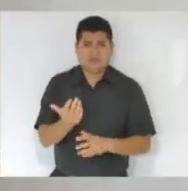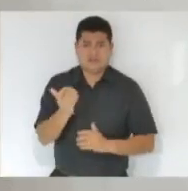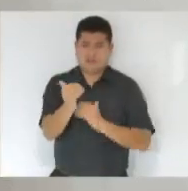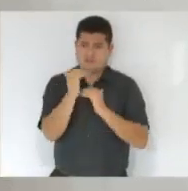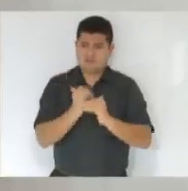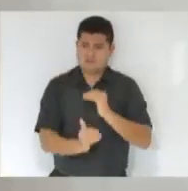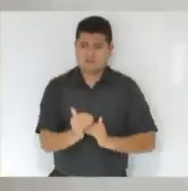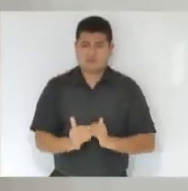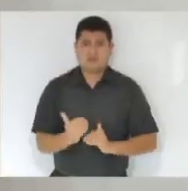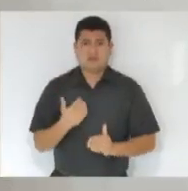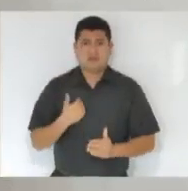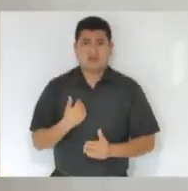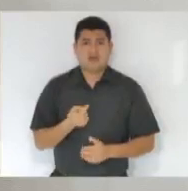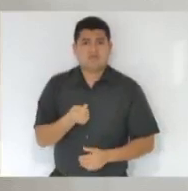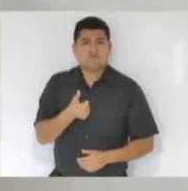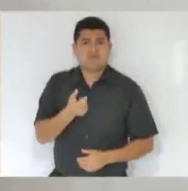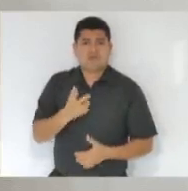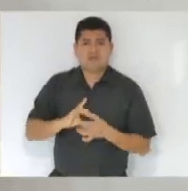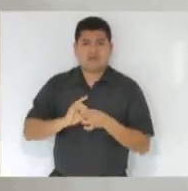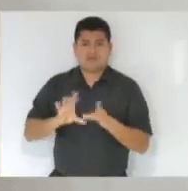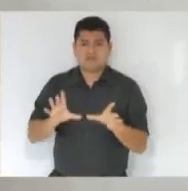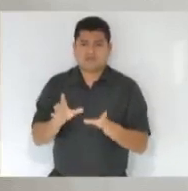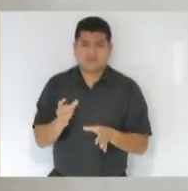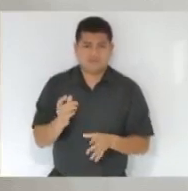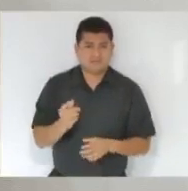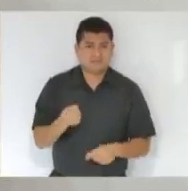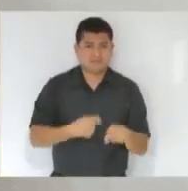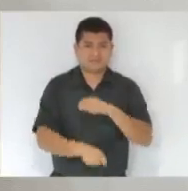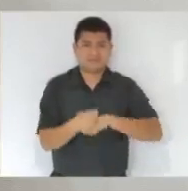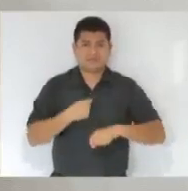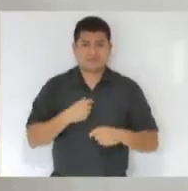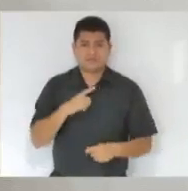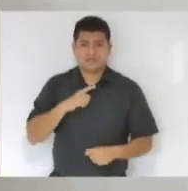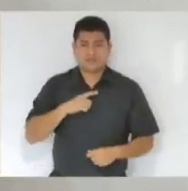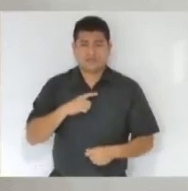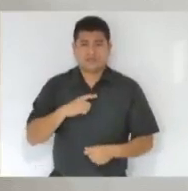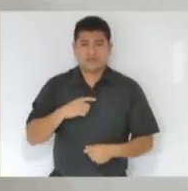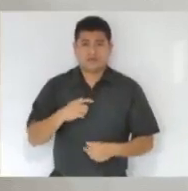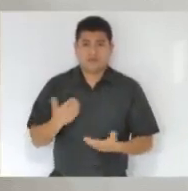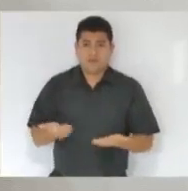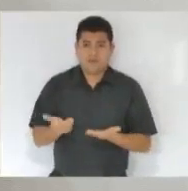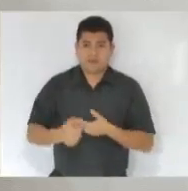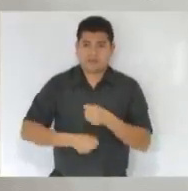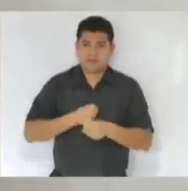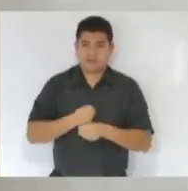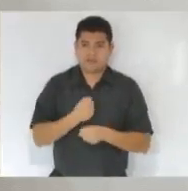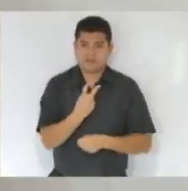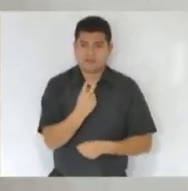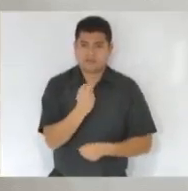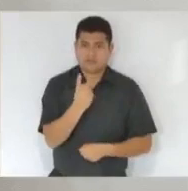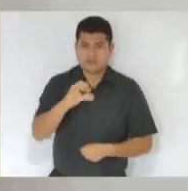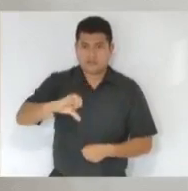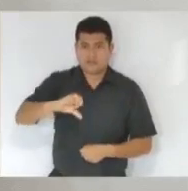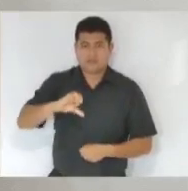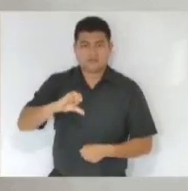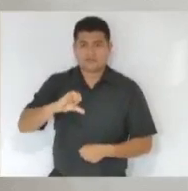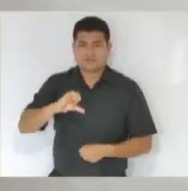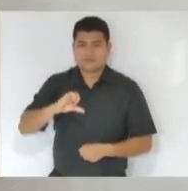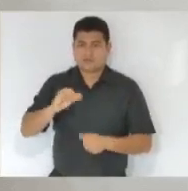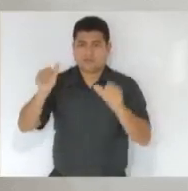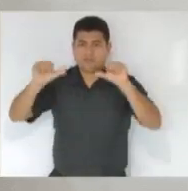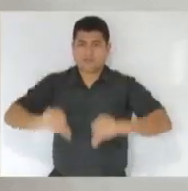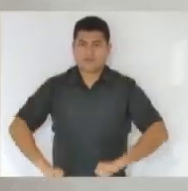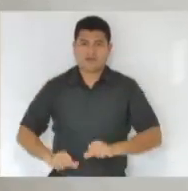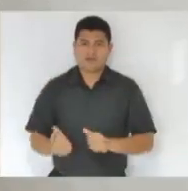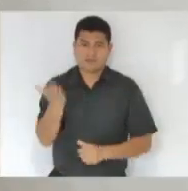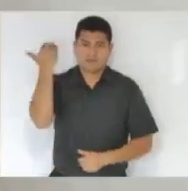a pouca liberdade econômica que nós tínhamos. Nós estamos hoje pior do que nós estávamos em 1998, quando o assunto é liberdade